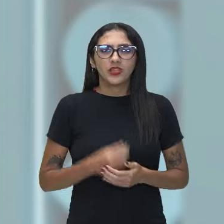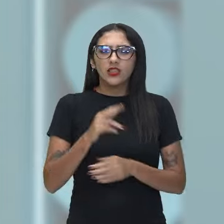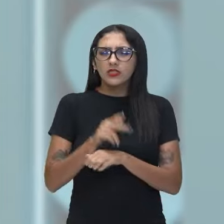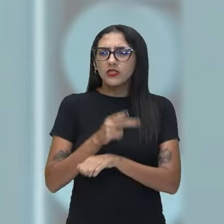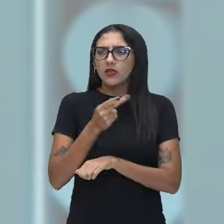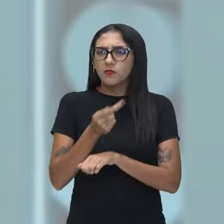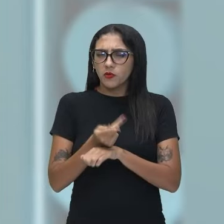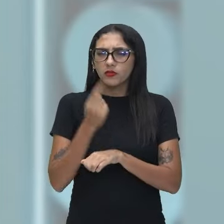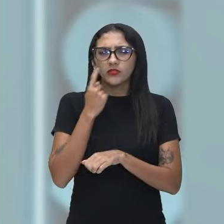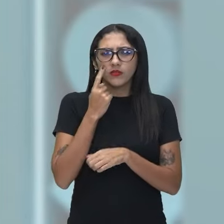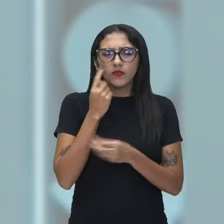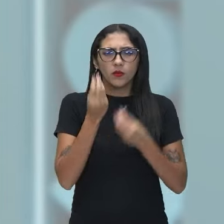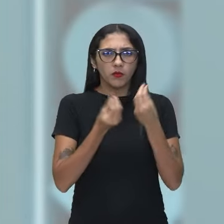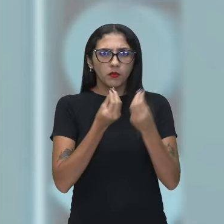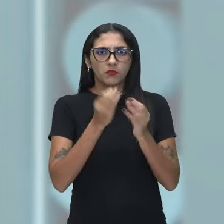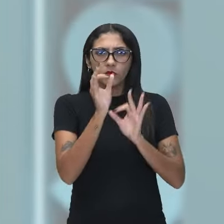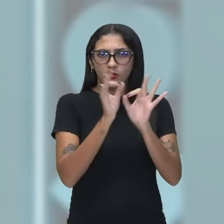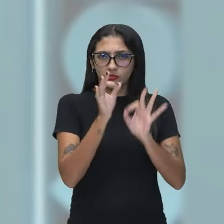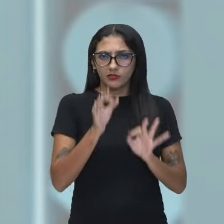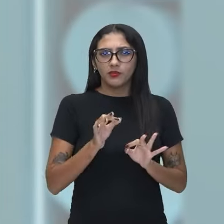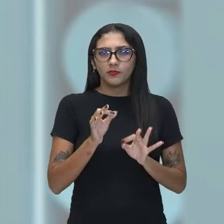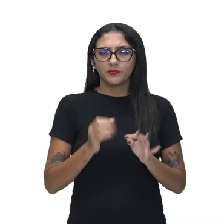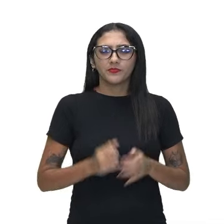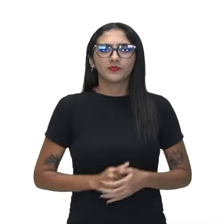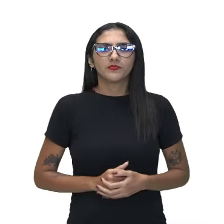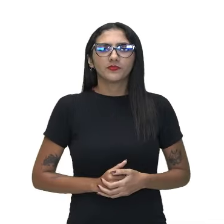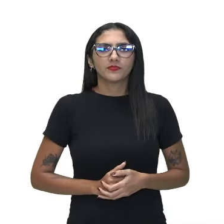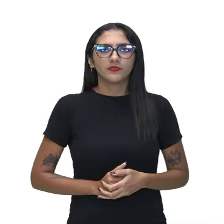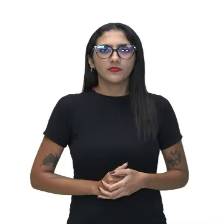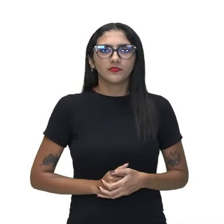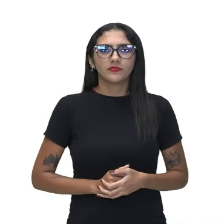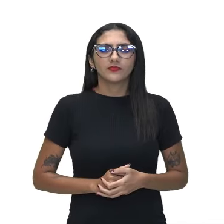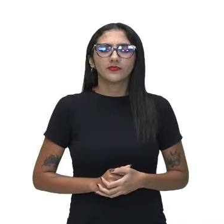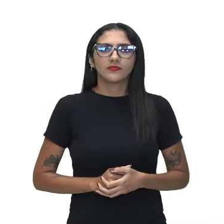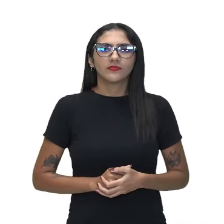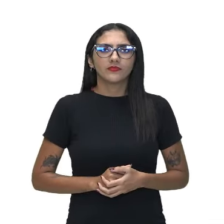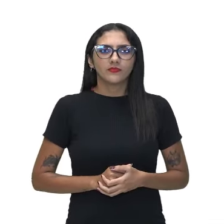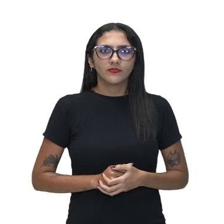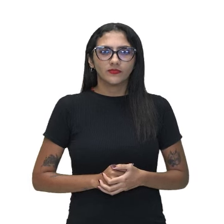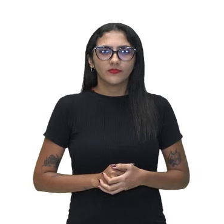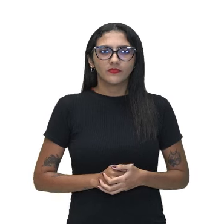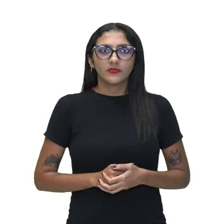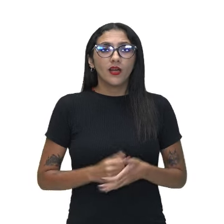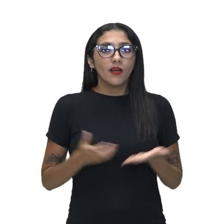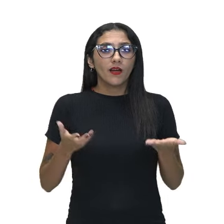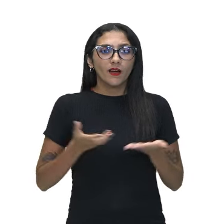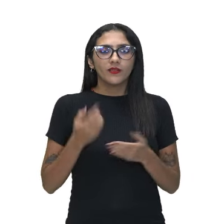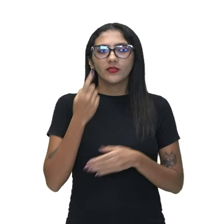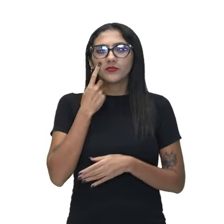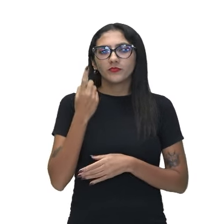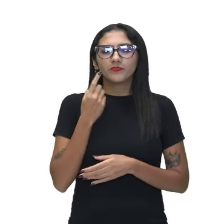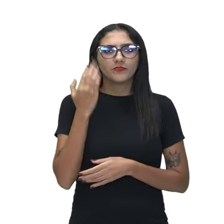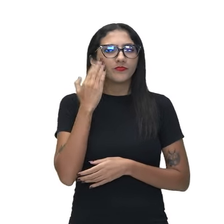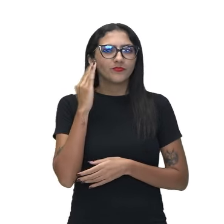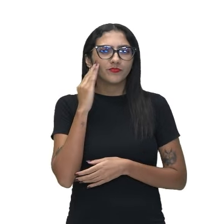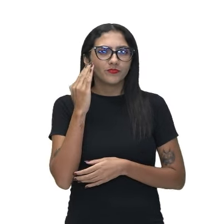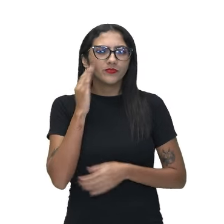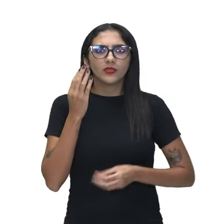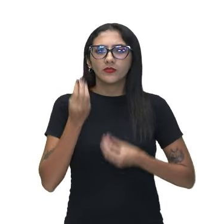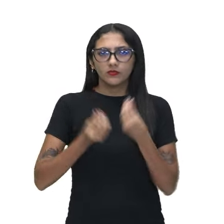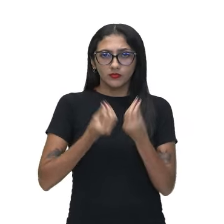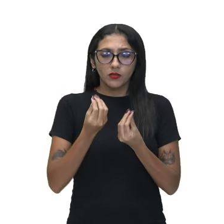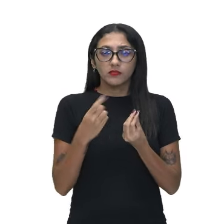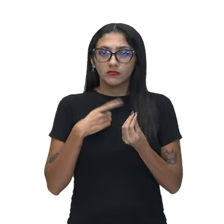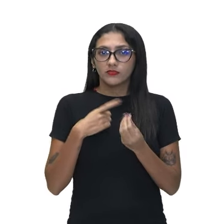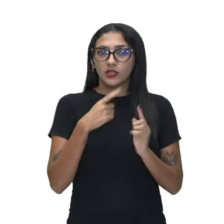esse passo a passo da elaboração do resumo, ok? E aí, vamos agora compreender que existem